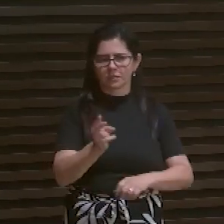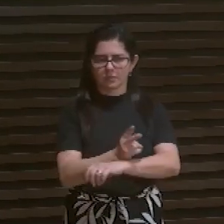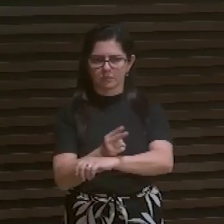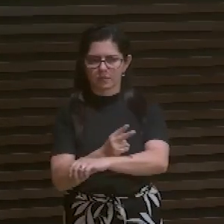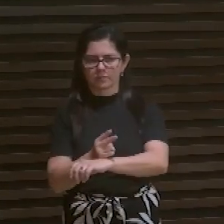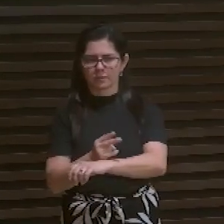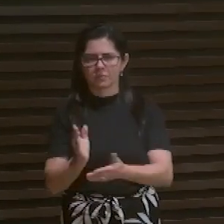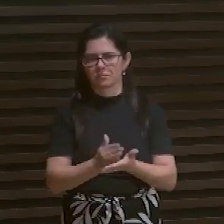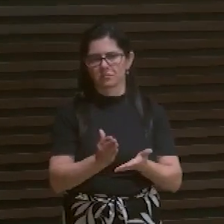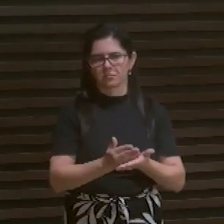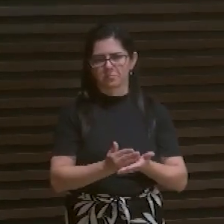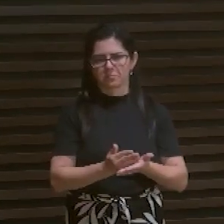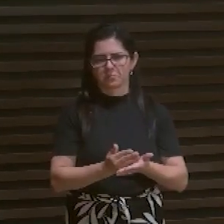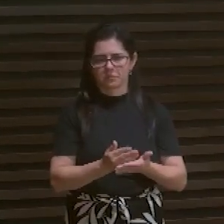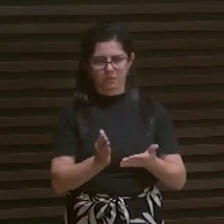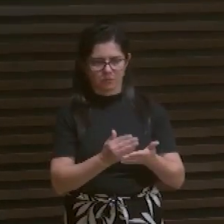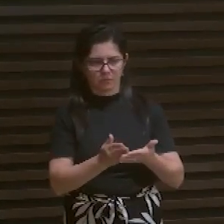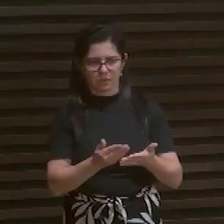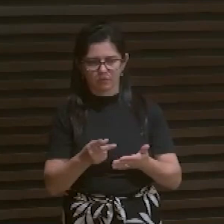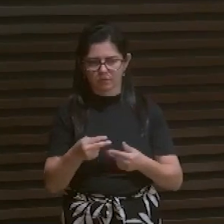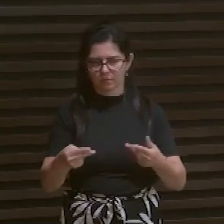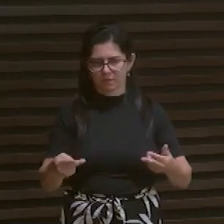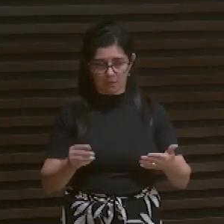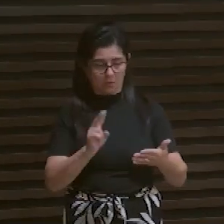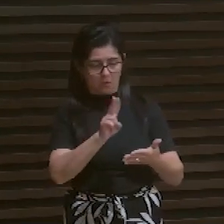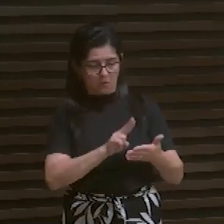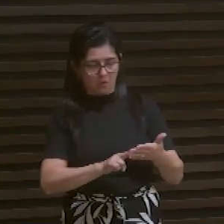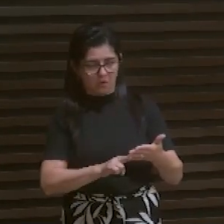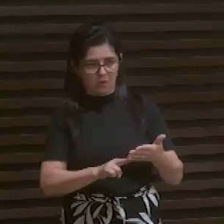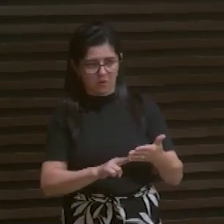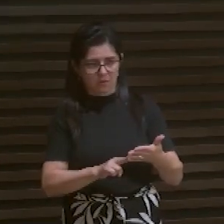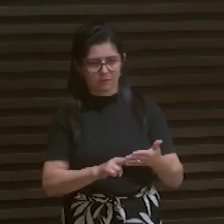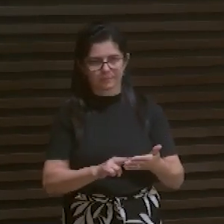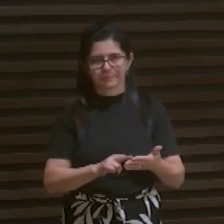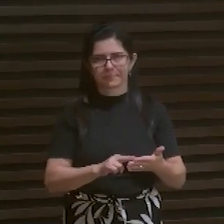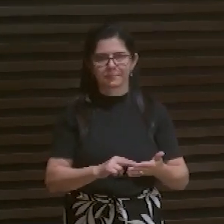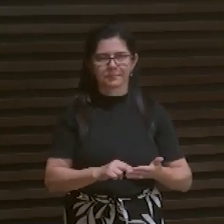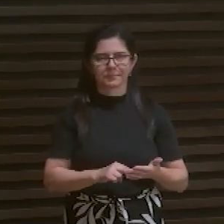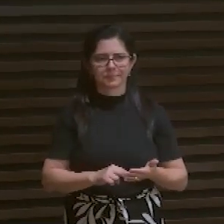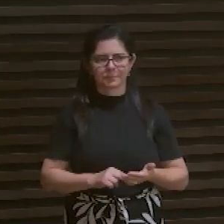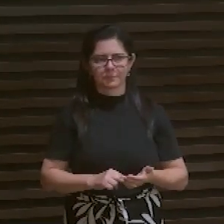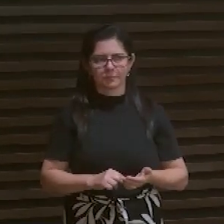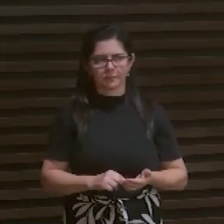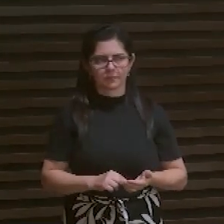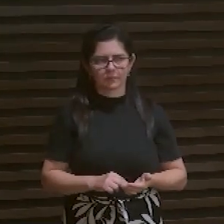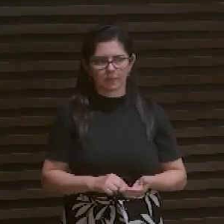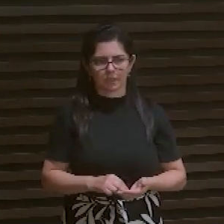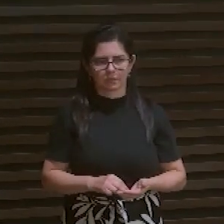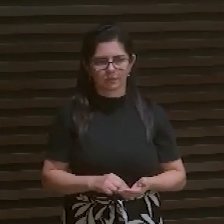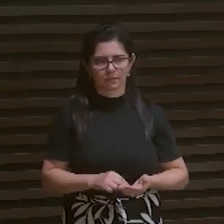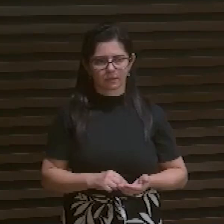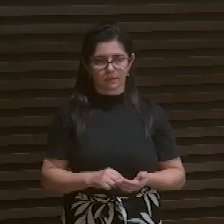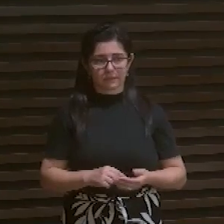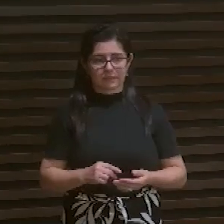Se eu não gosto de ir na igreja, eu procuro um livro que fala sobre tutorial de como ser um desigrejado, né? Alguém que vai falar e apertar os botões exatos que